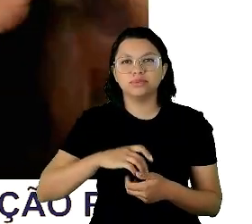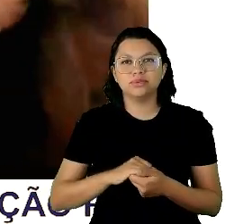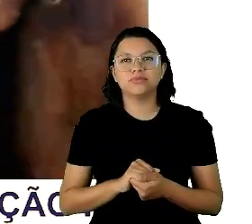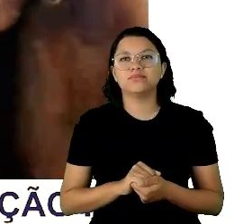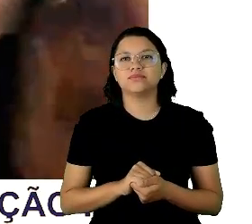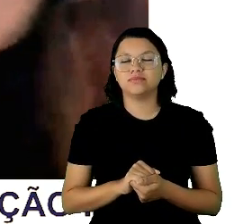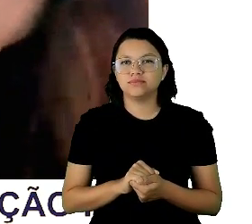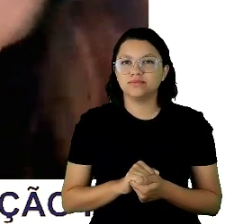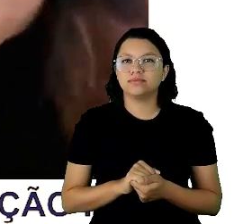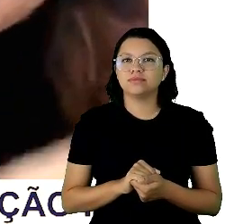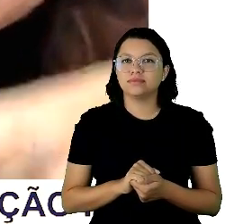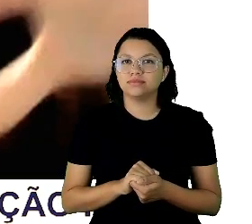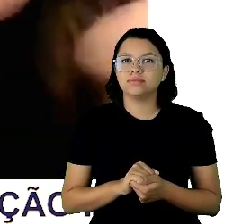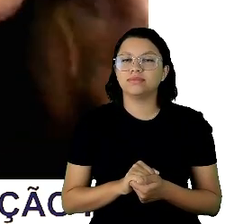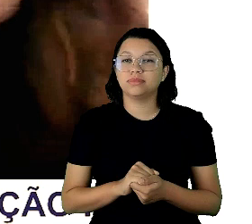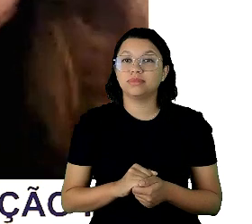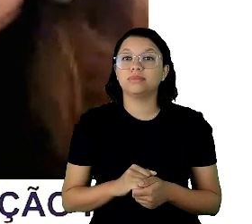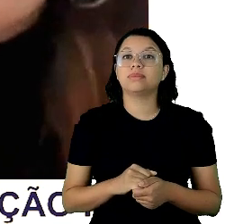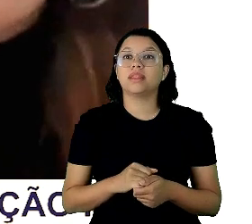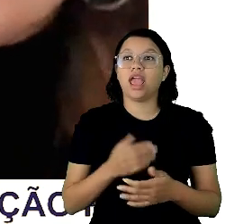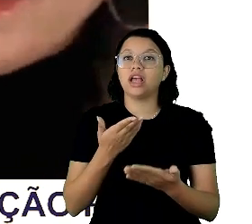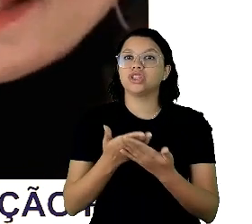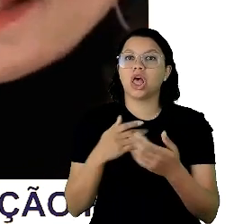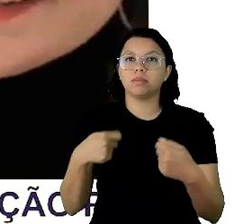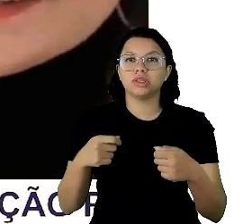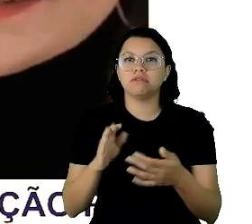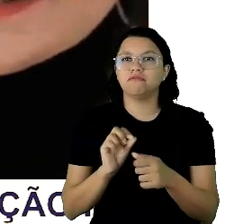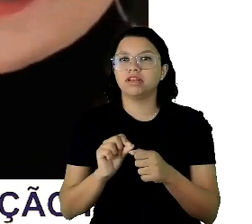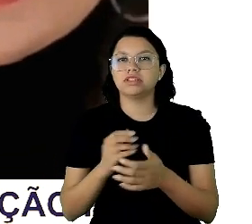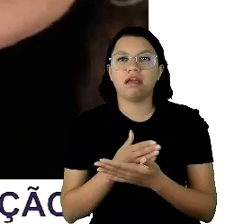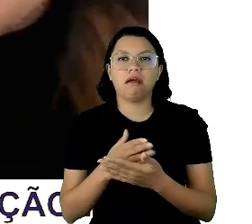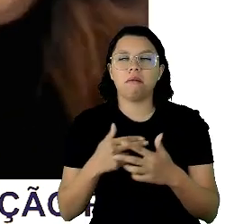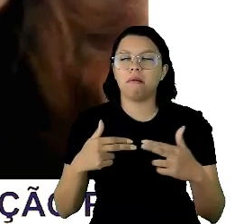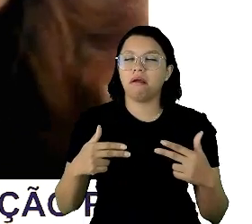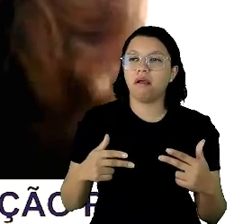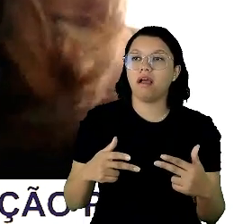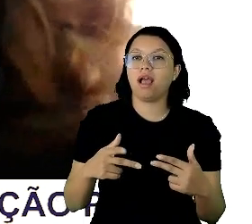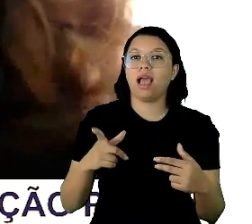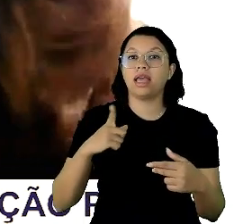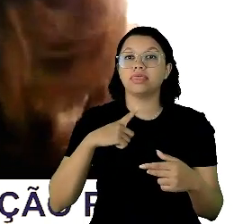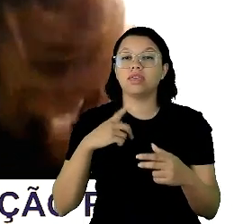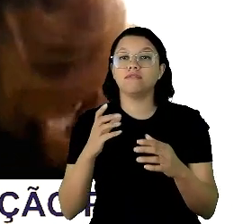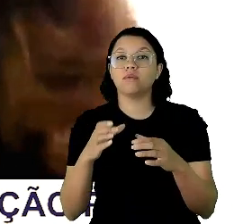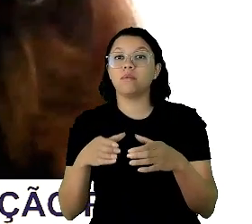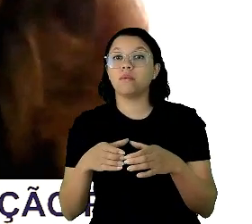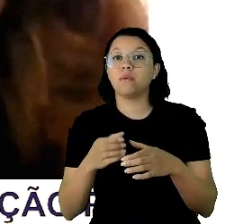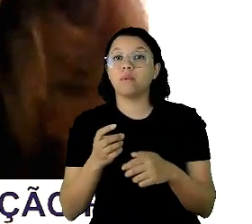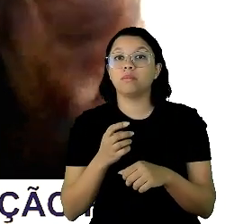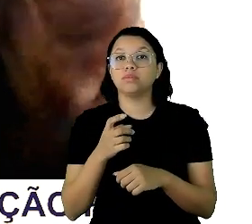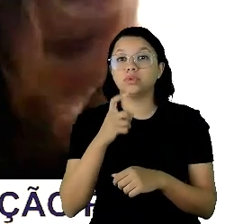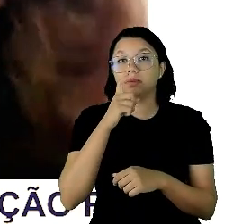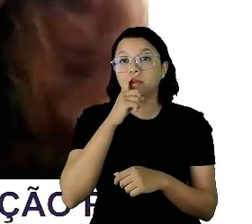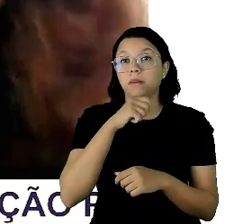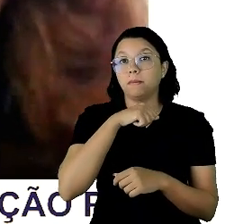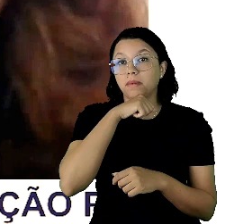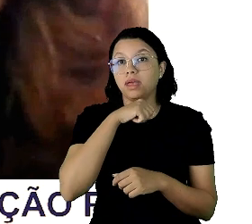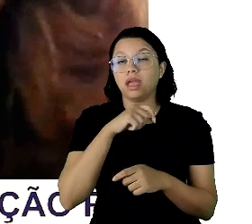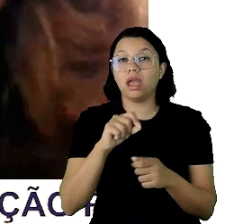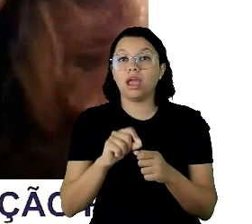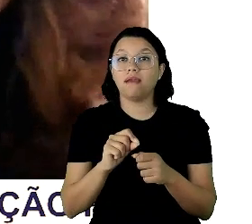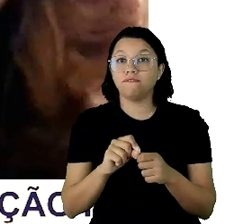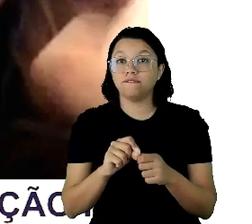pegou, a escola teve que fazer alguma coisa, não sei o quê. Aí teve um grupo de pais que fez um movimento contra essas